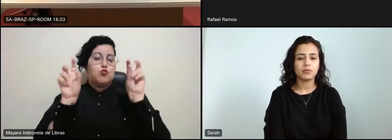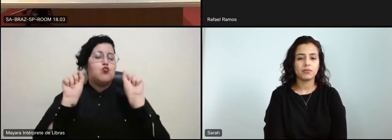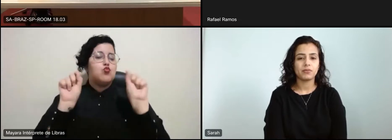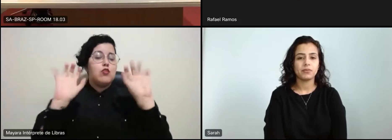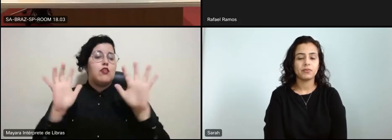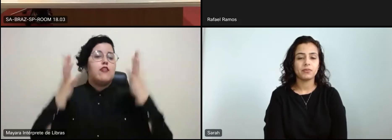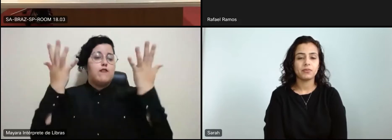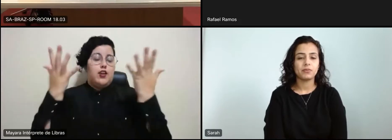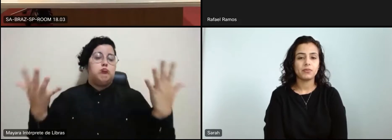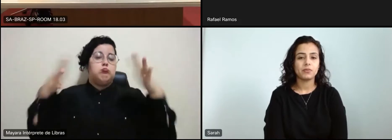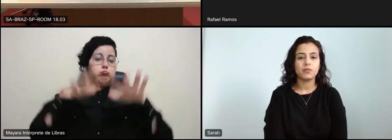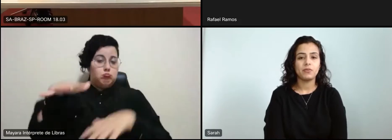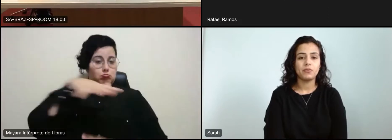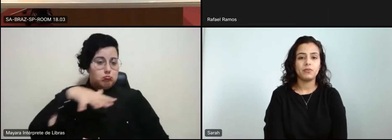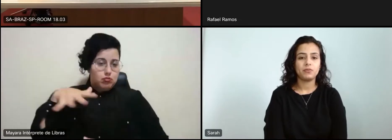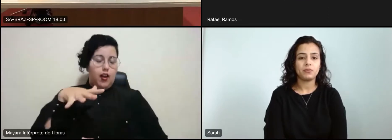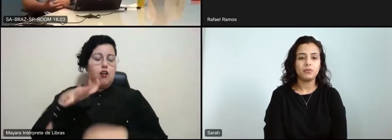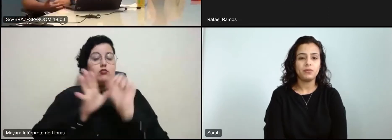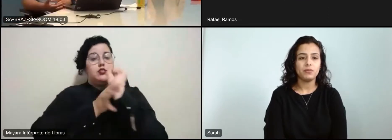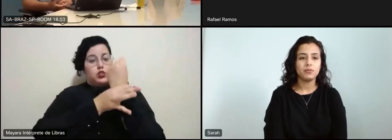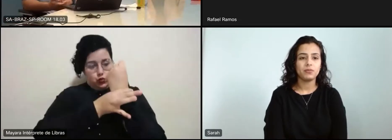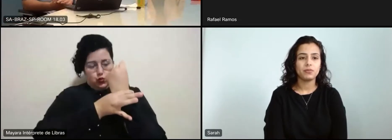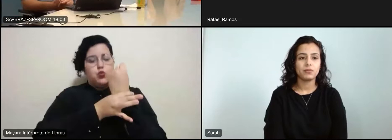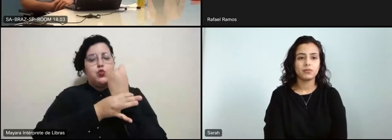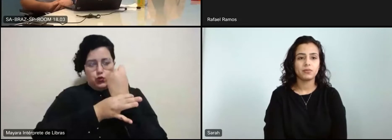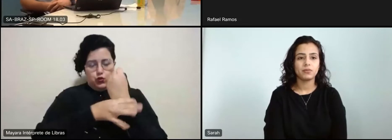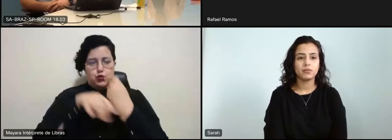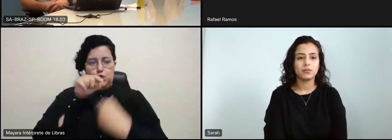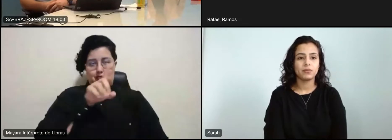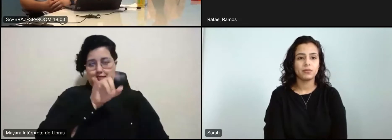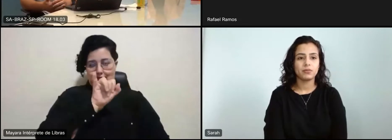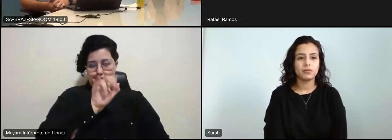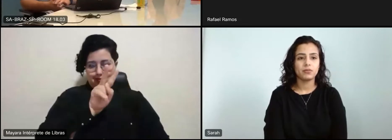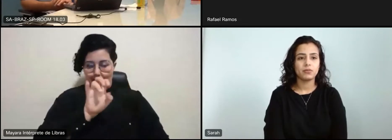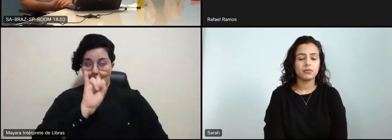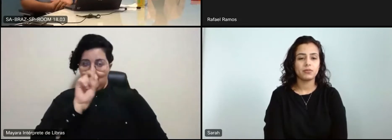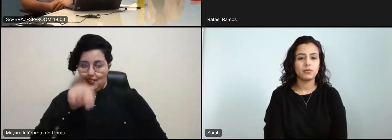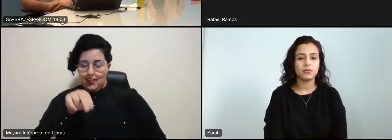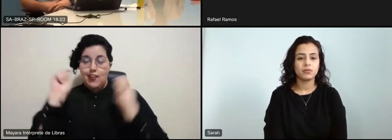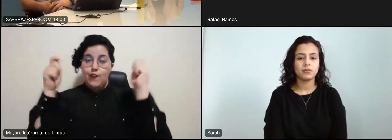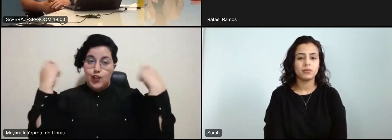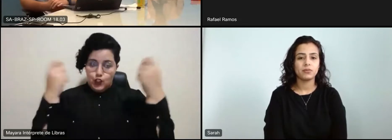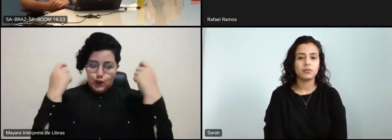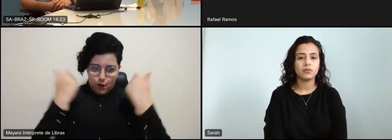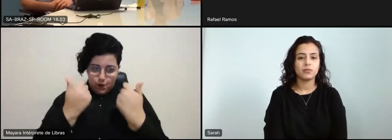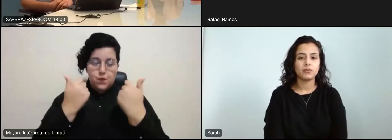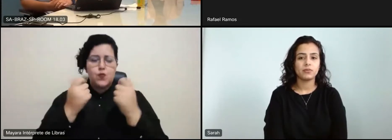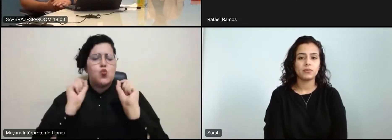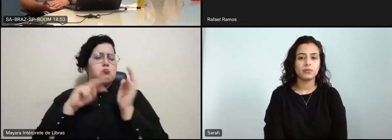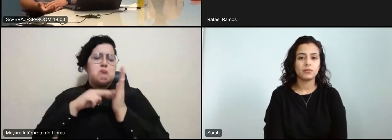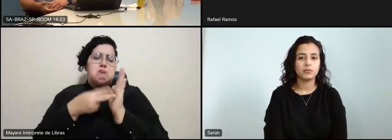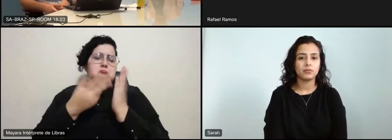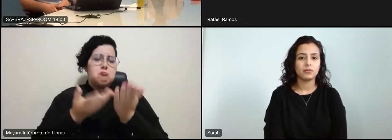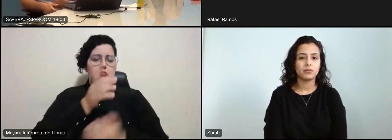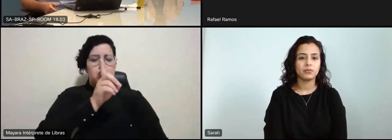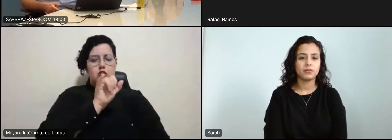inclusão do mercado global de seguros e resseguros, o Daivin Festival. Bom, para quem não sabe, o Daivin é um movimento global no setor